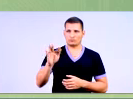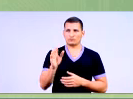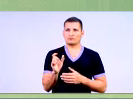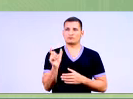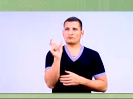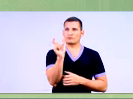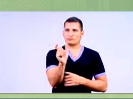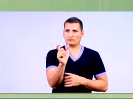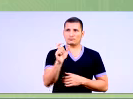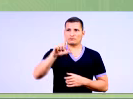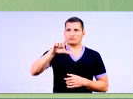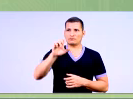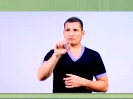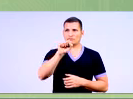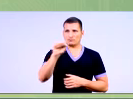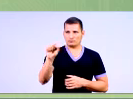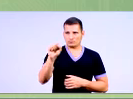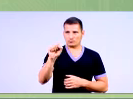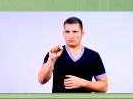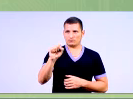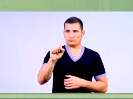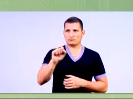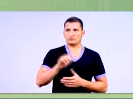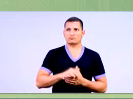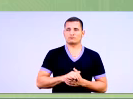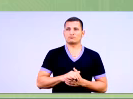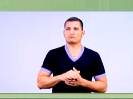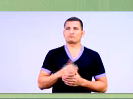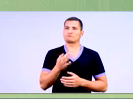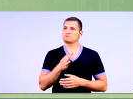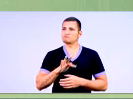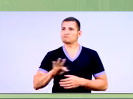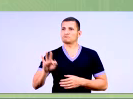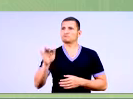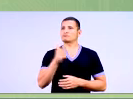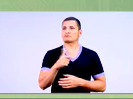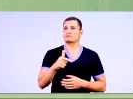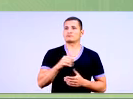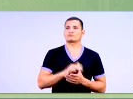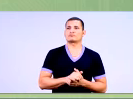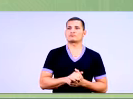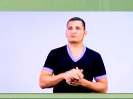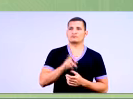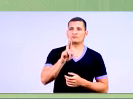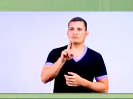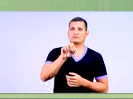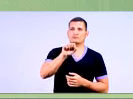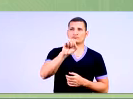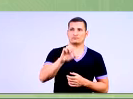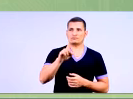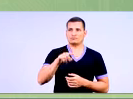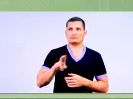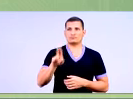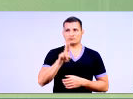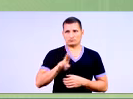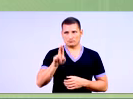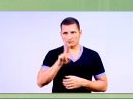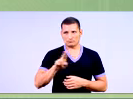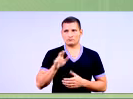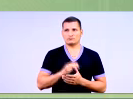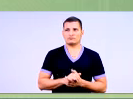acrescento o sufixo less, indolor. Eu tenho use, quer usar.